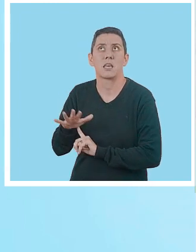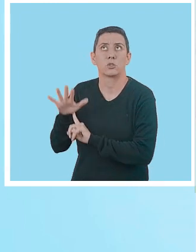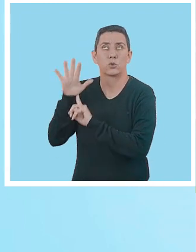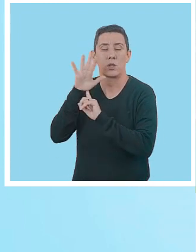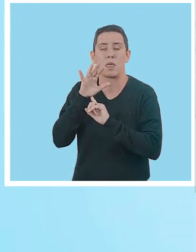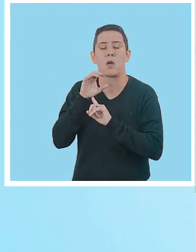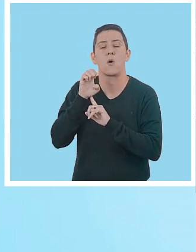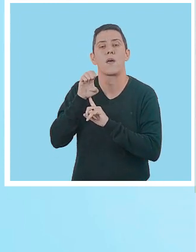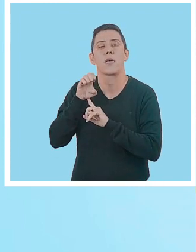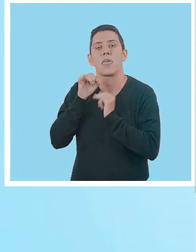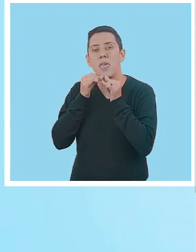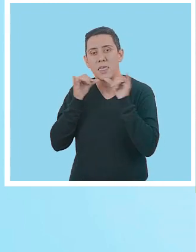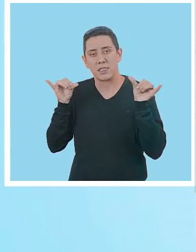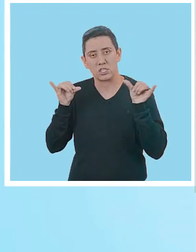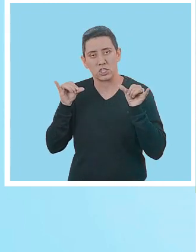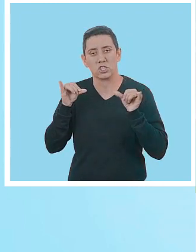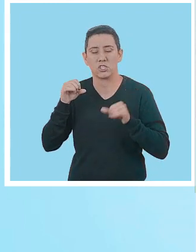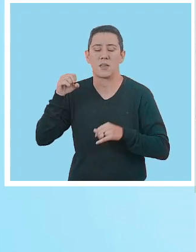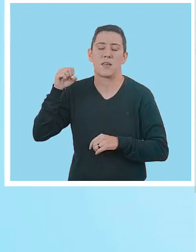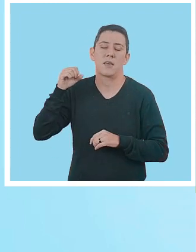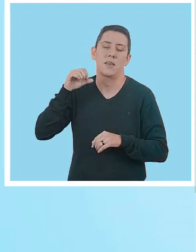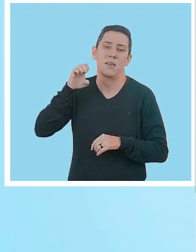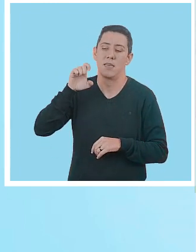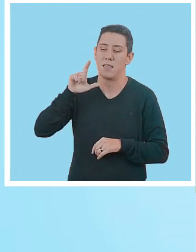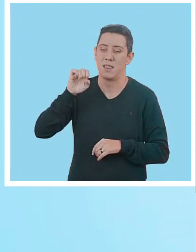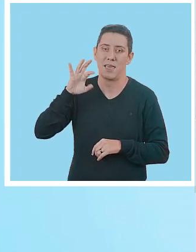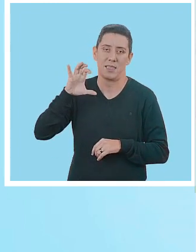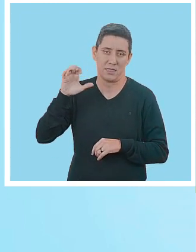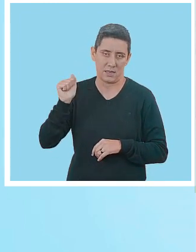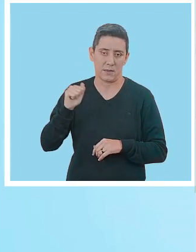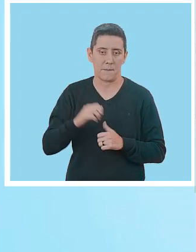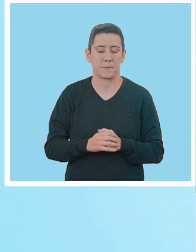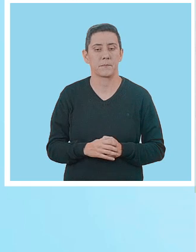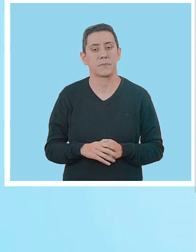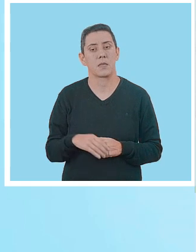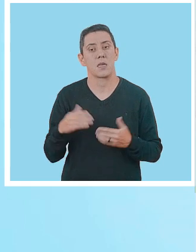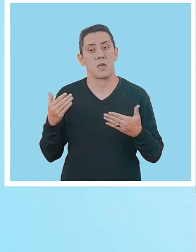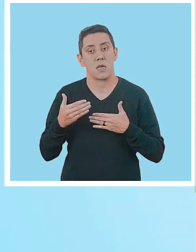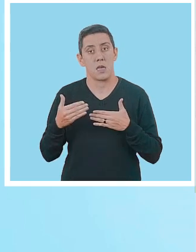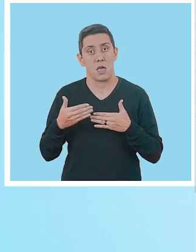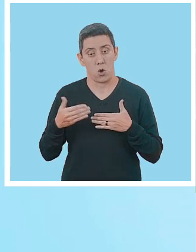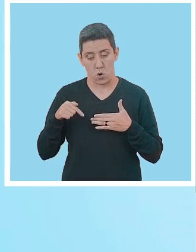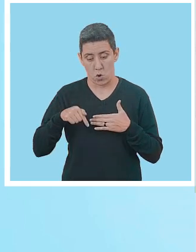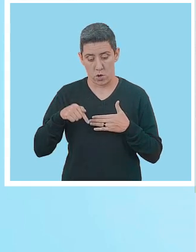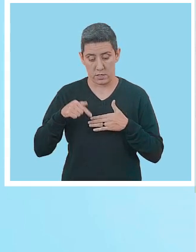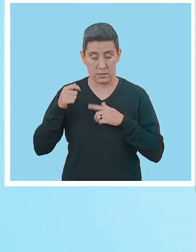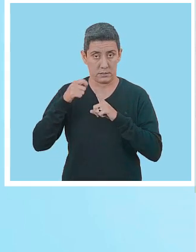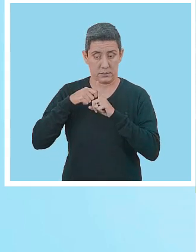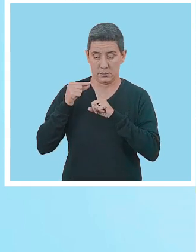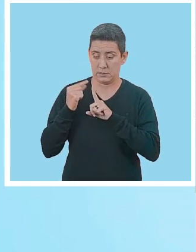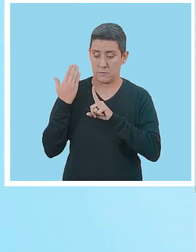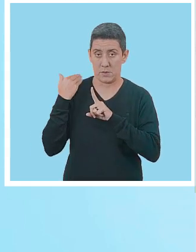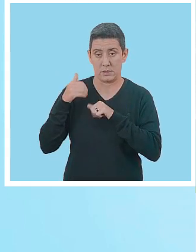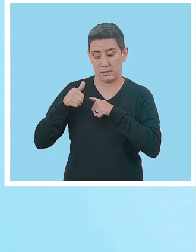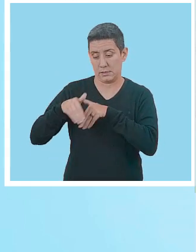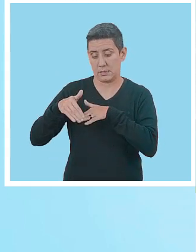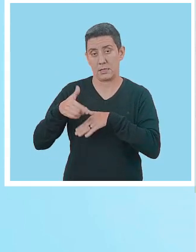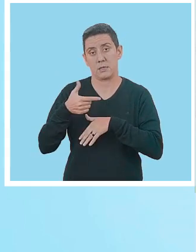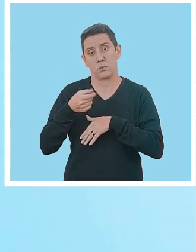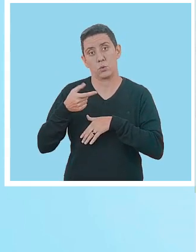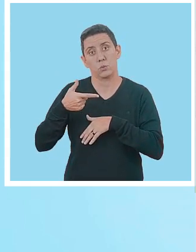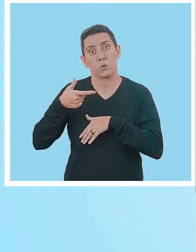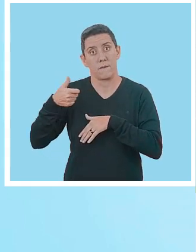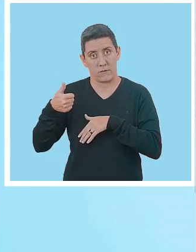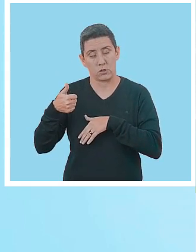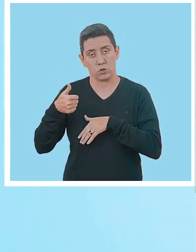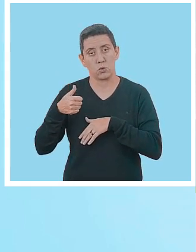né no momento da gravação desse vídeo agora setembro de 2021 está sendo tramitado o projeto de